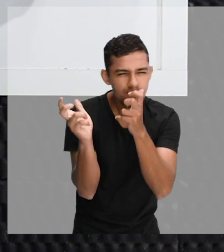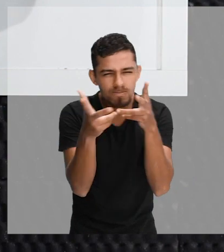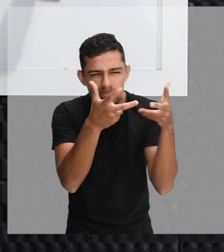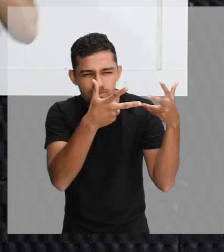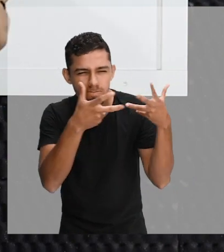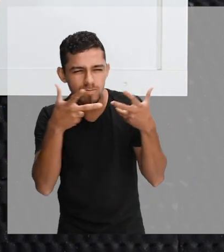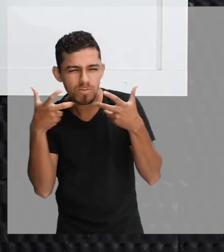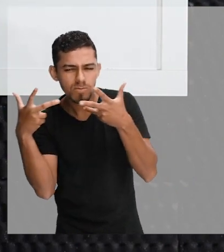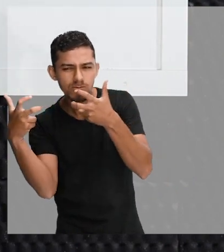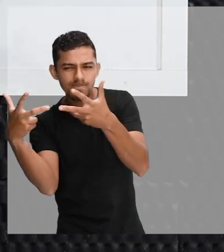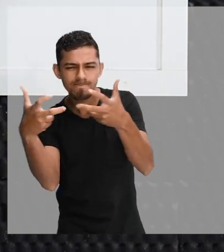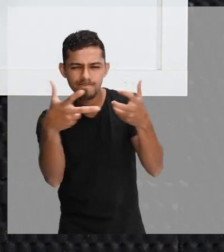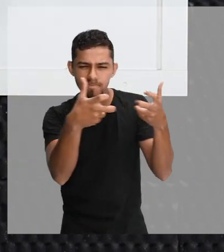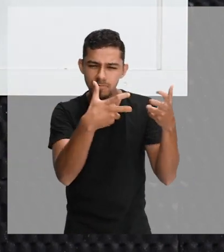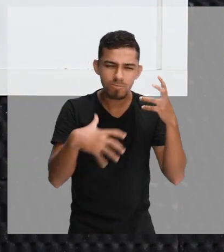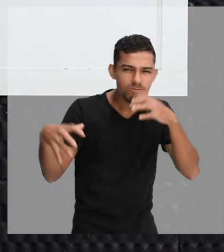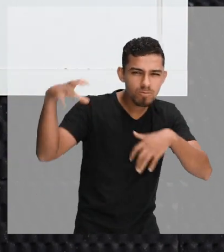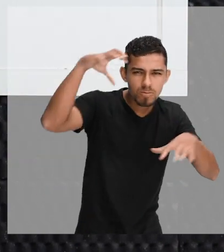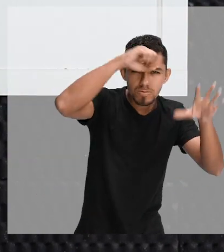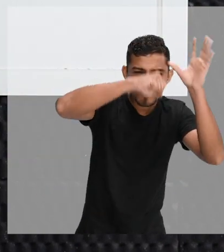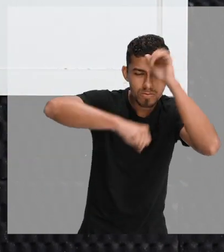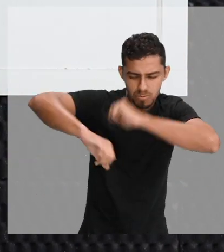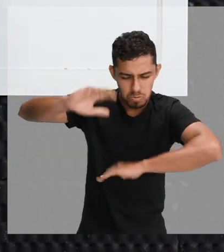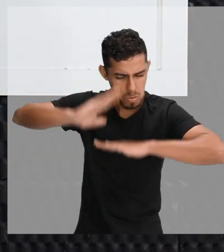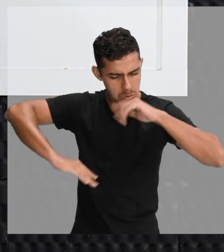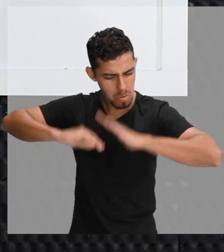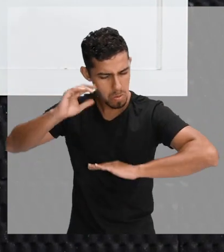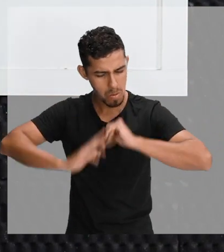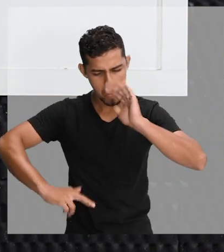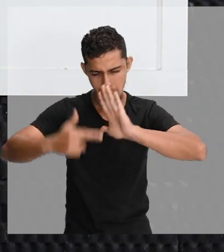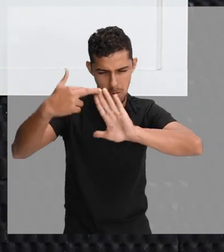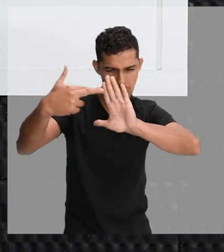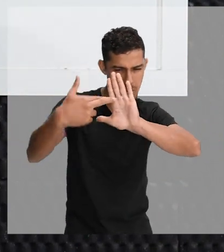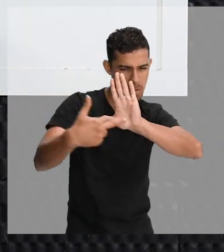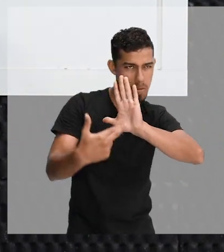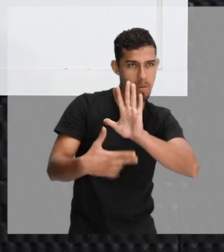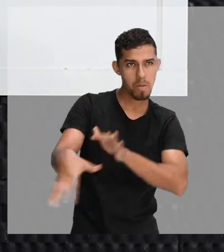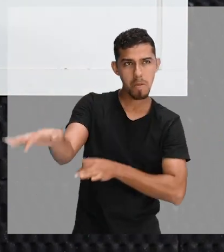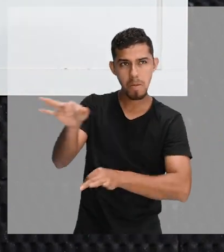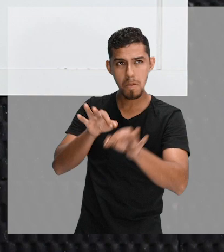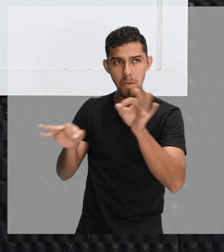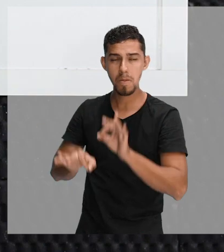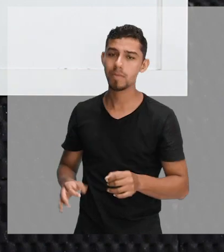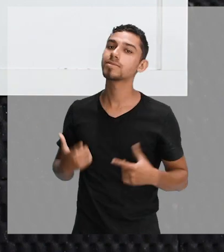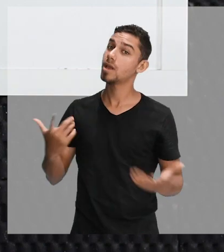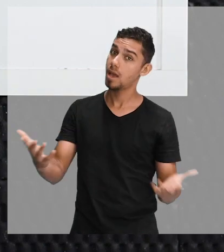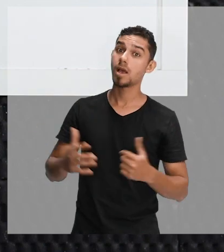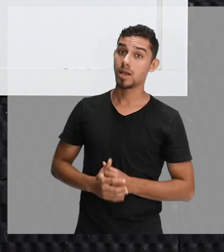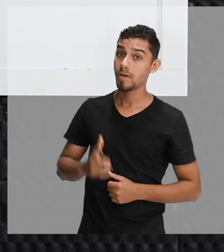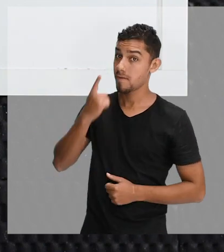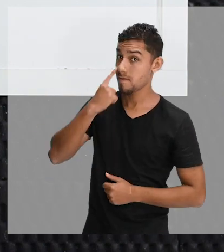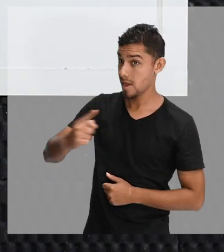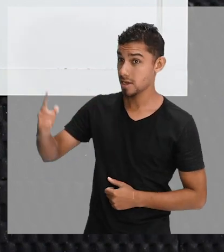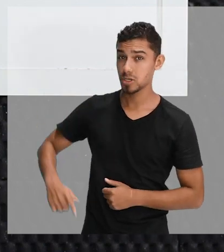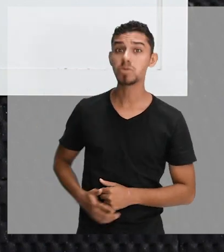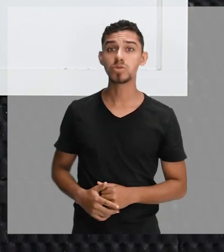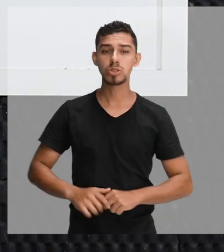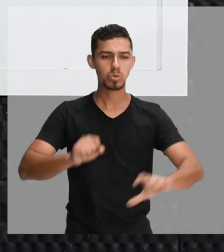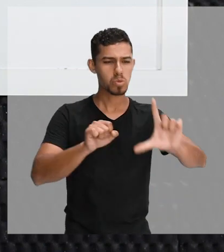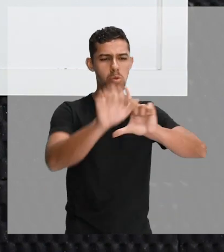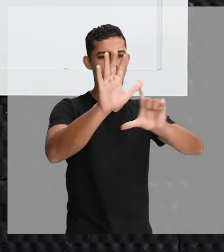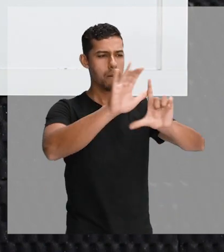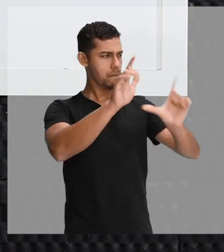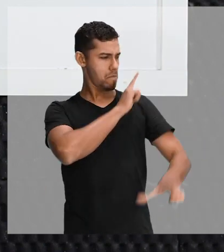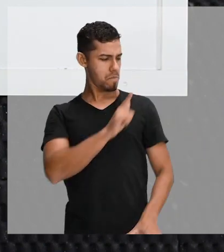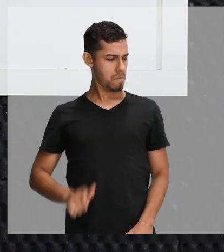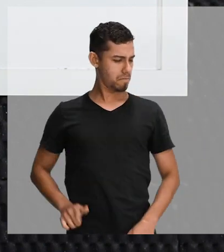mais profissional. E detalhe, olha como o André gosta de ti. Tá? Só na plataforma Gonçalves Dito tem isso aqui. Eu duvido tu achar isso aqui em